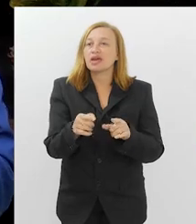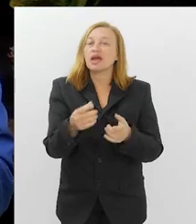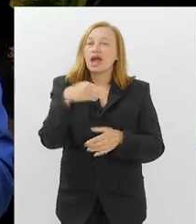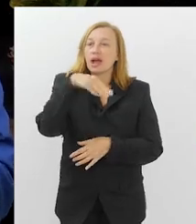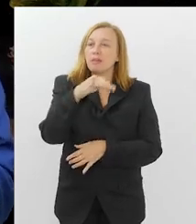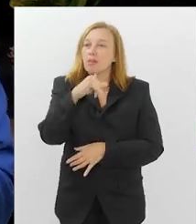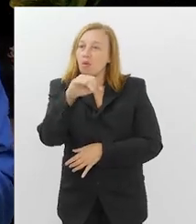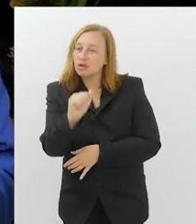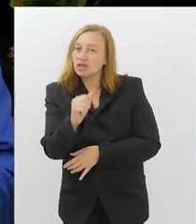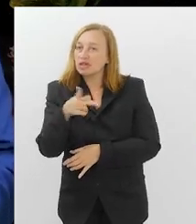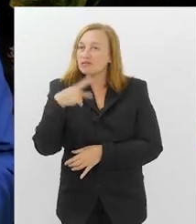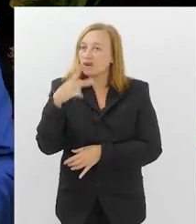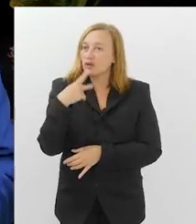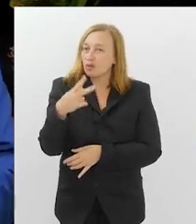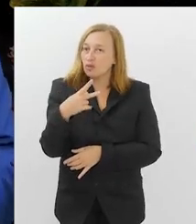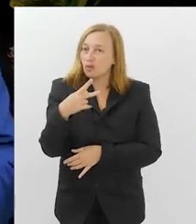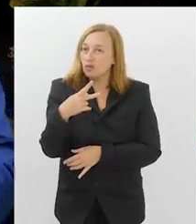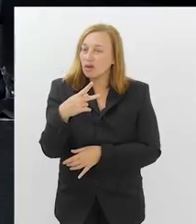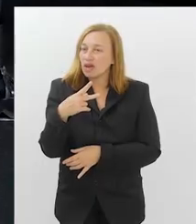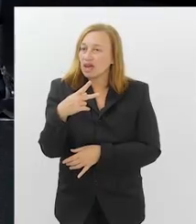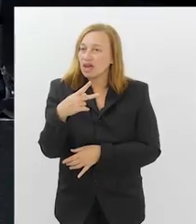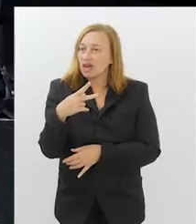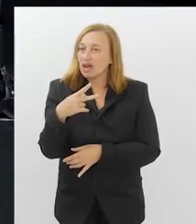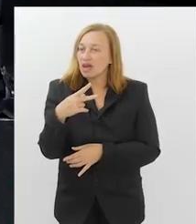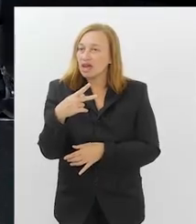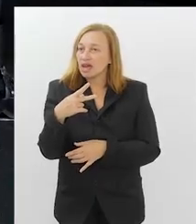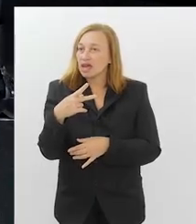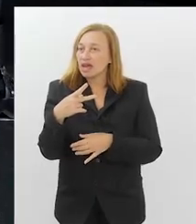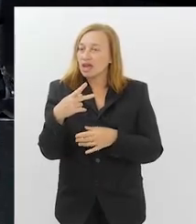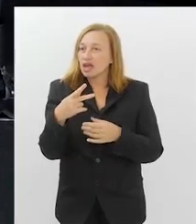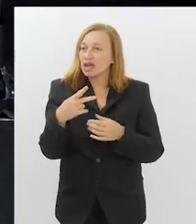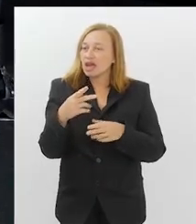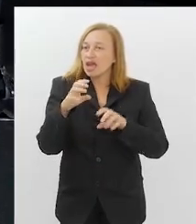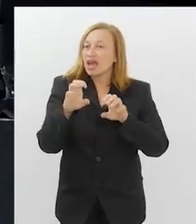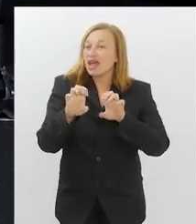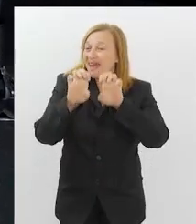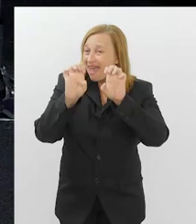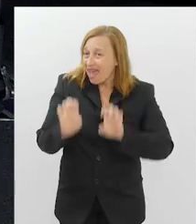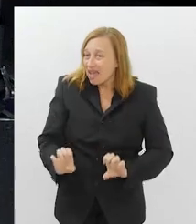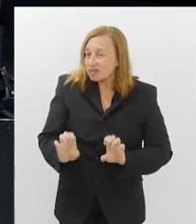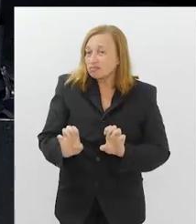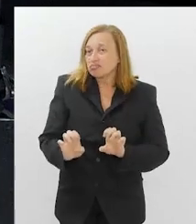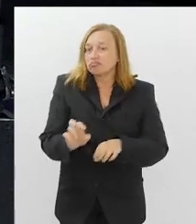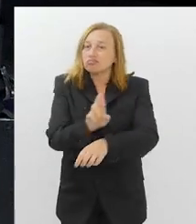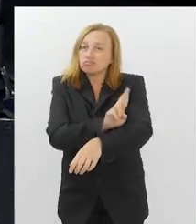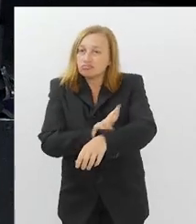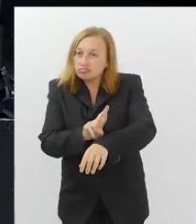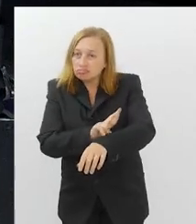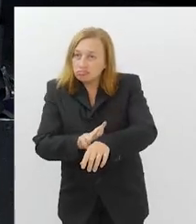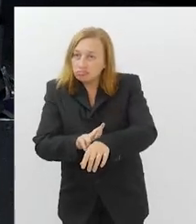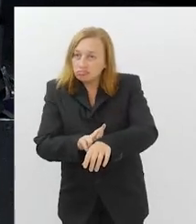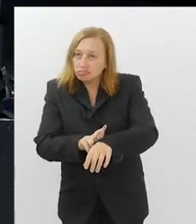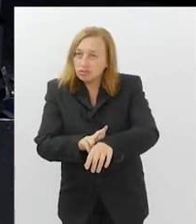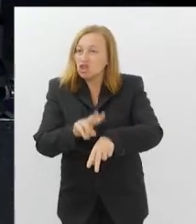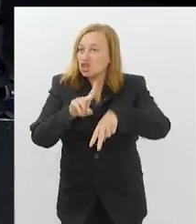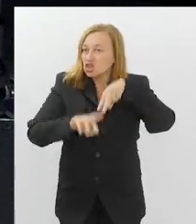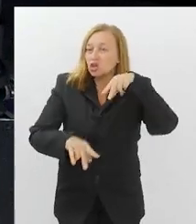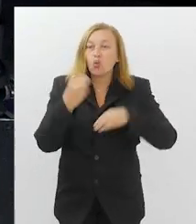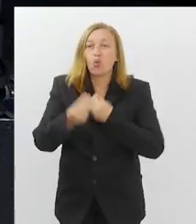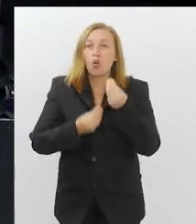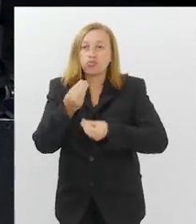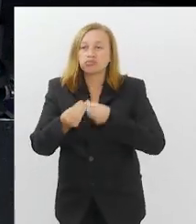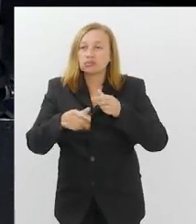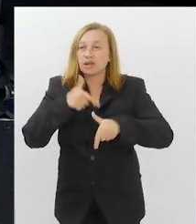doutora Mônica Alexandre, né? Esse recorte étnico-racial e de gênero, como trabalhá-lo na sociedade e no